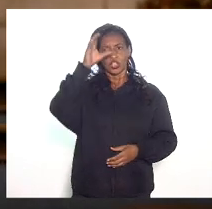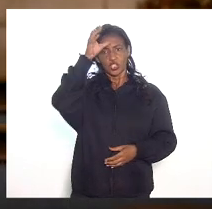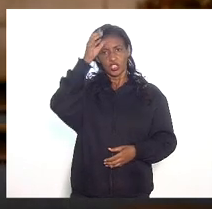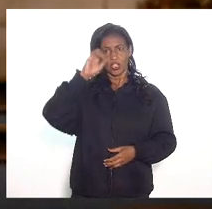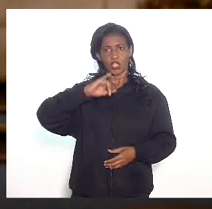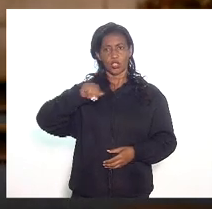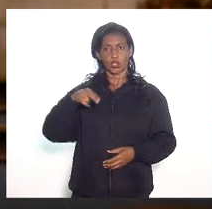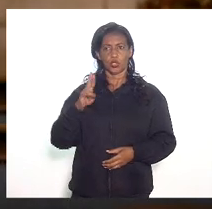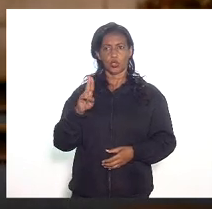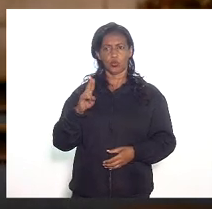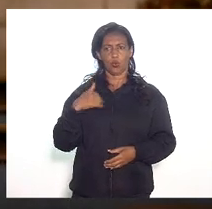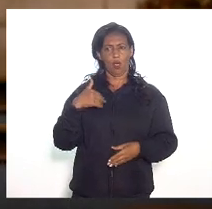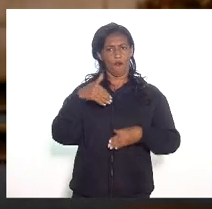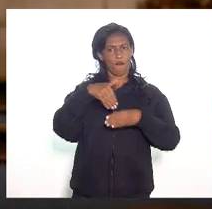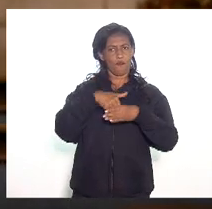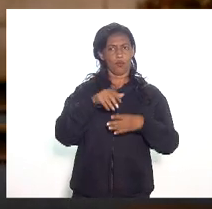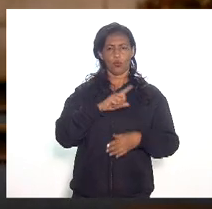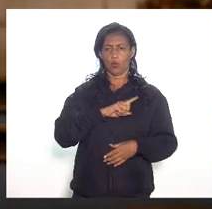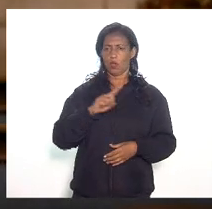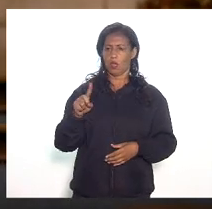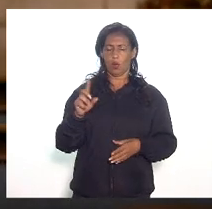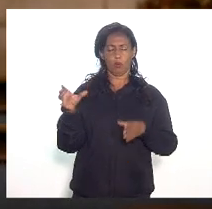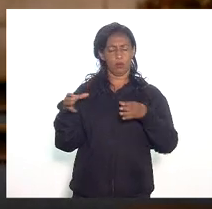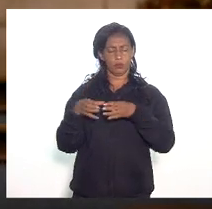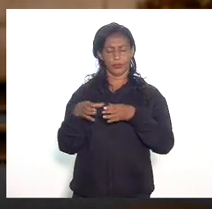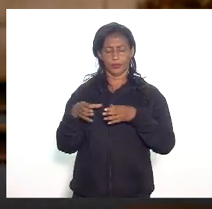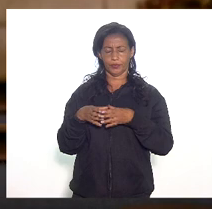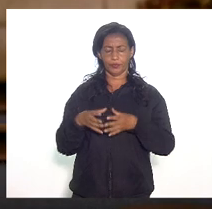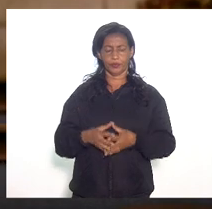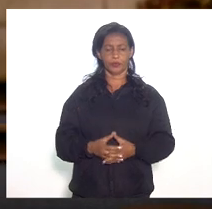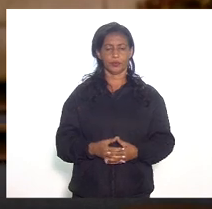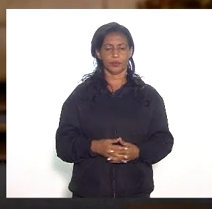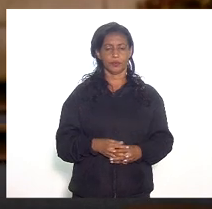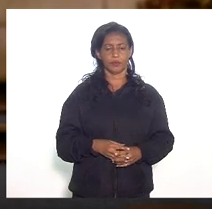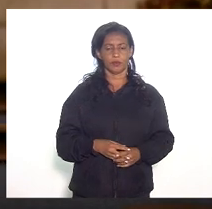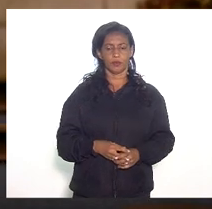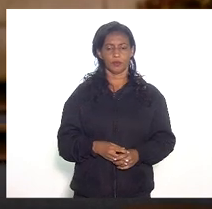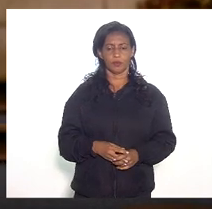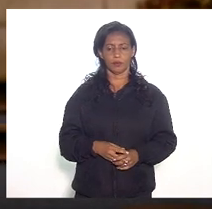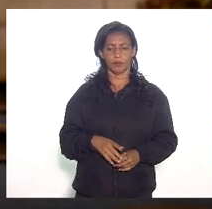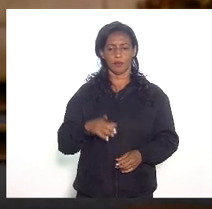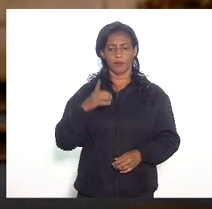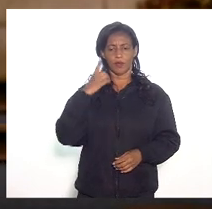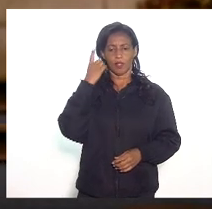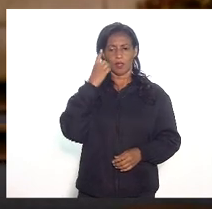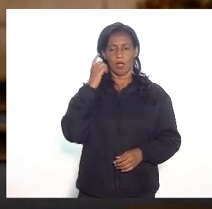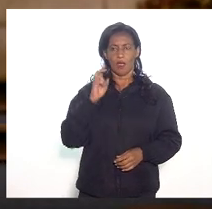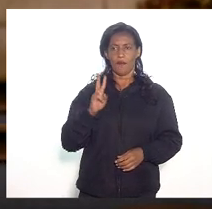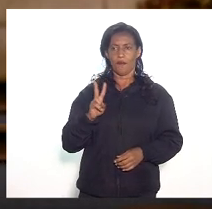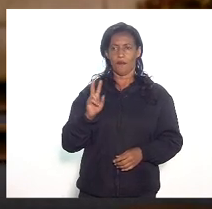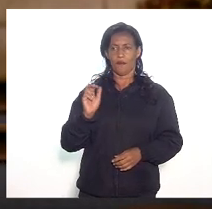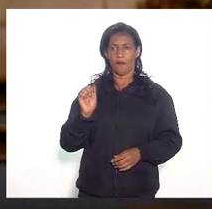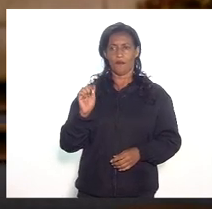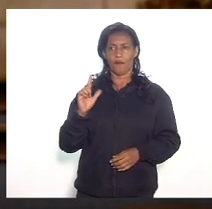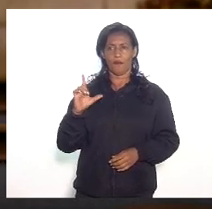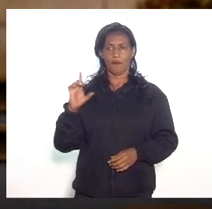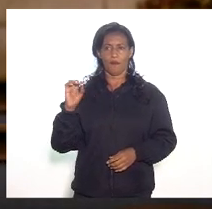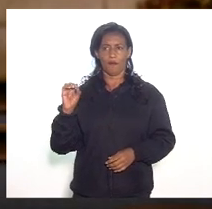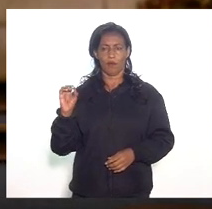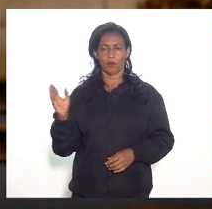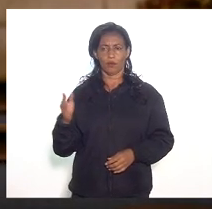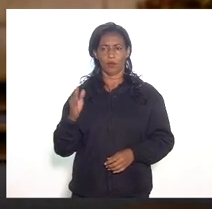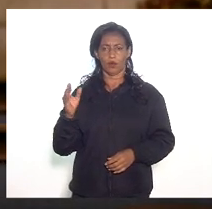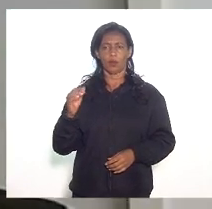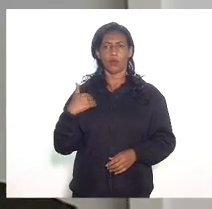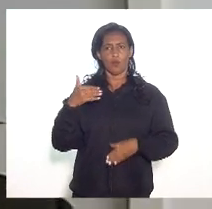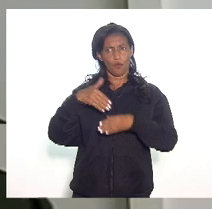votou não pelo grupo Tia Ju não deputado Valdo Seaza voto